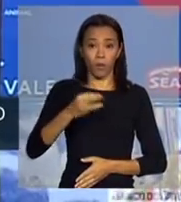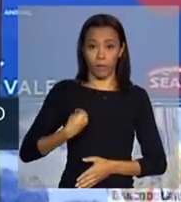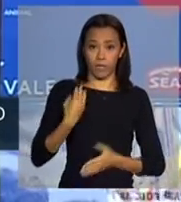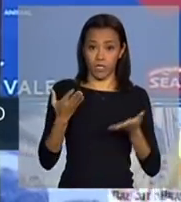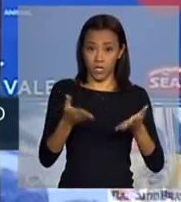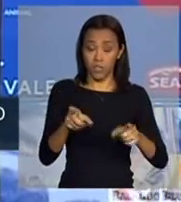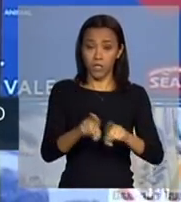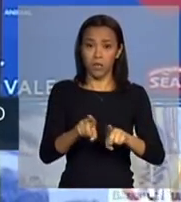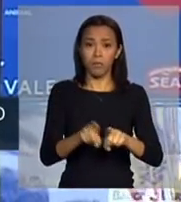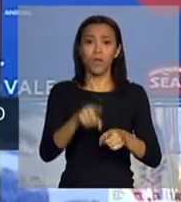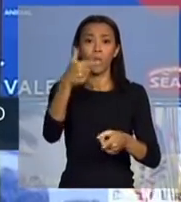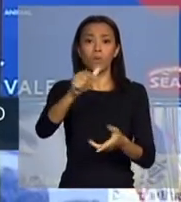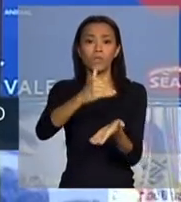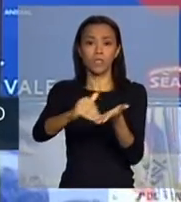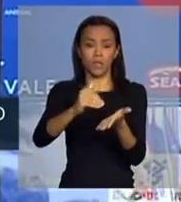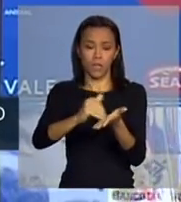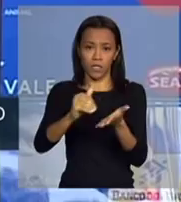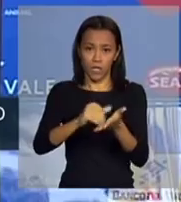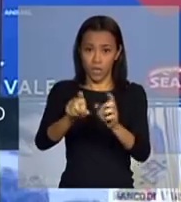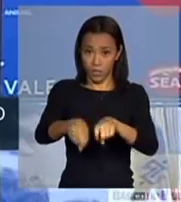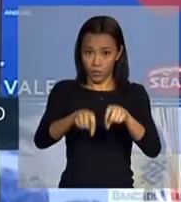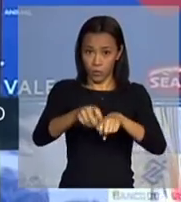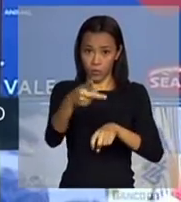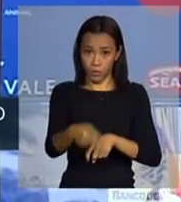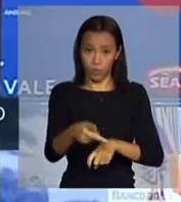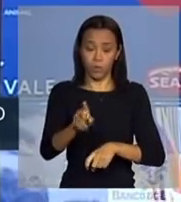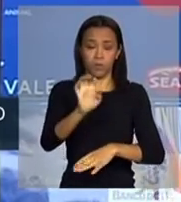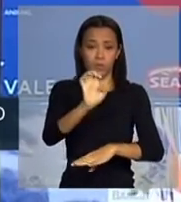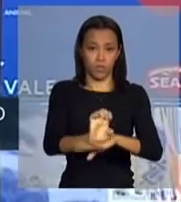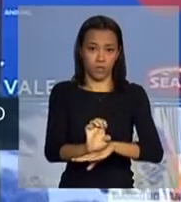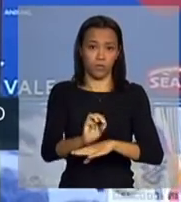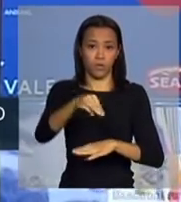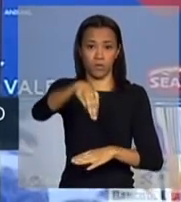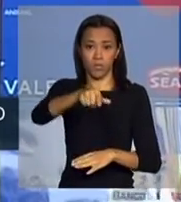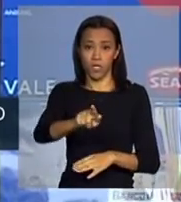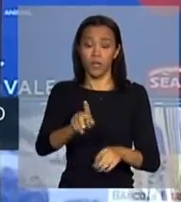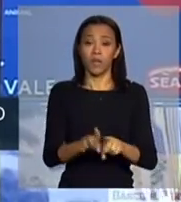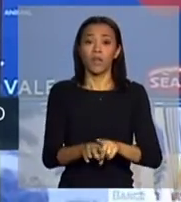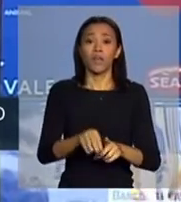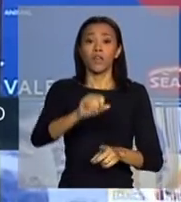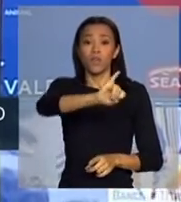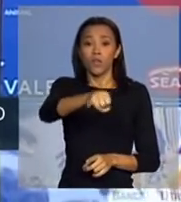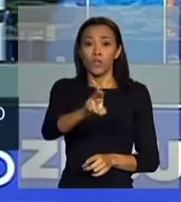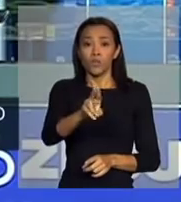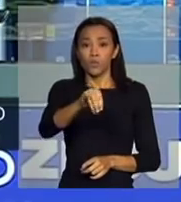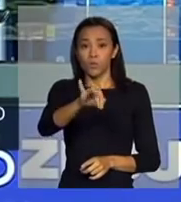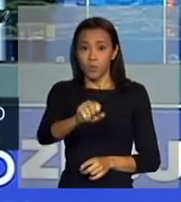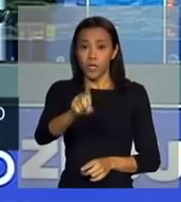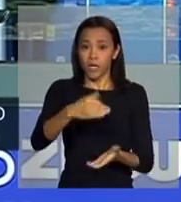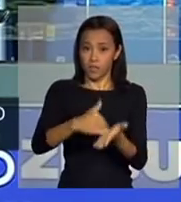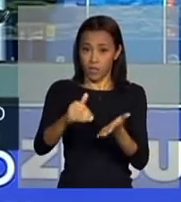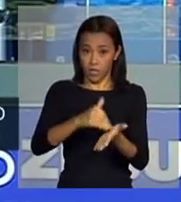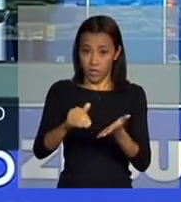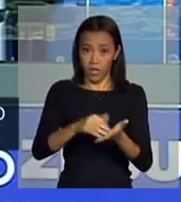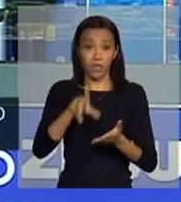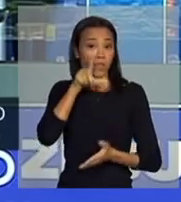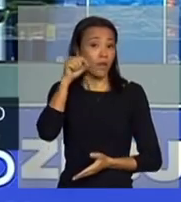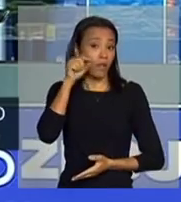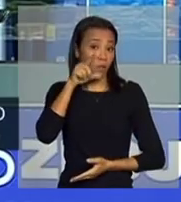do Nascimento, secretário de Agricultura de Minas Gerais, José Marino Júnior, secretário de Estado de Agricultura de